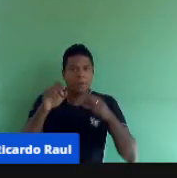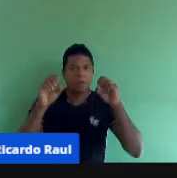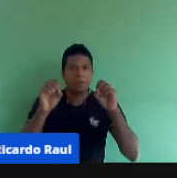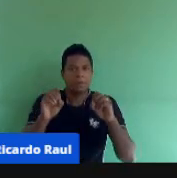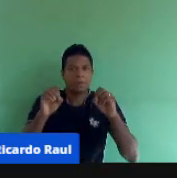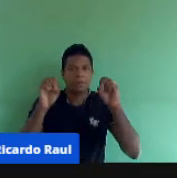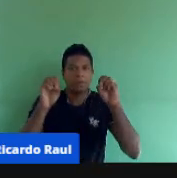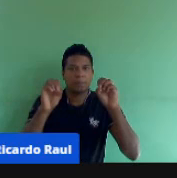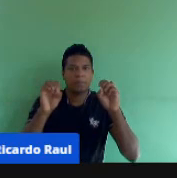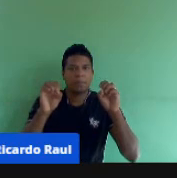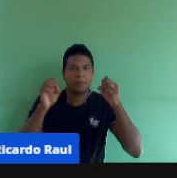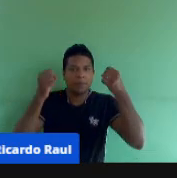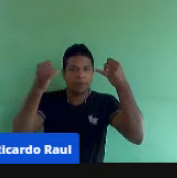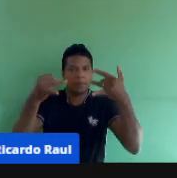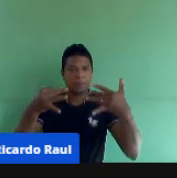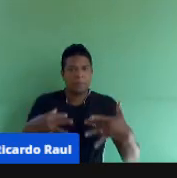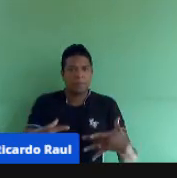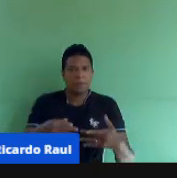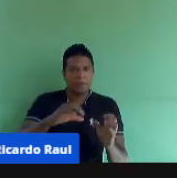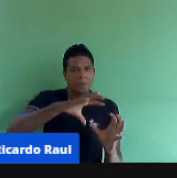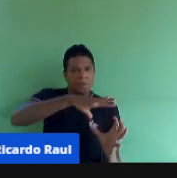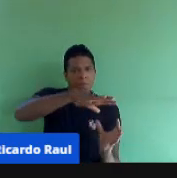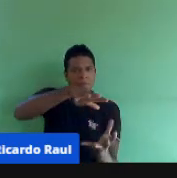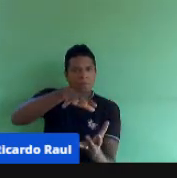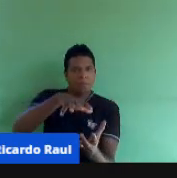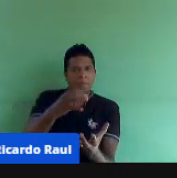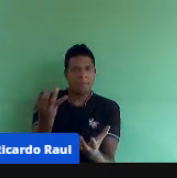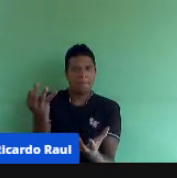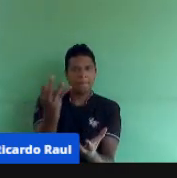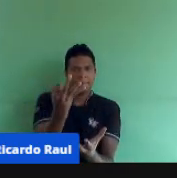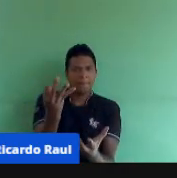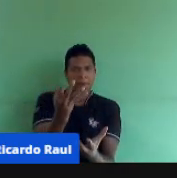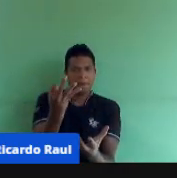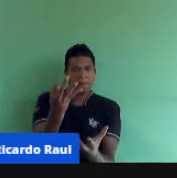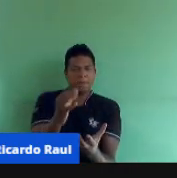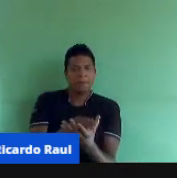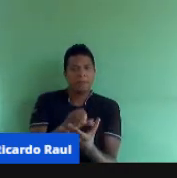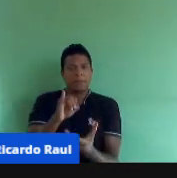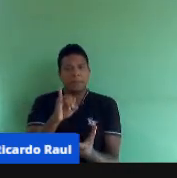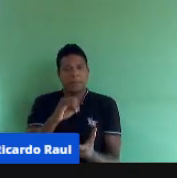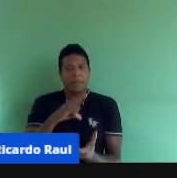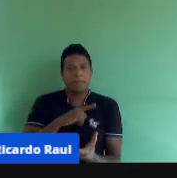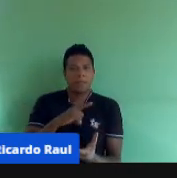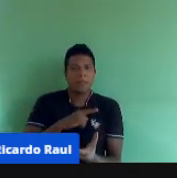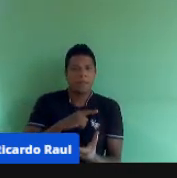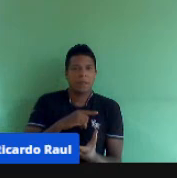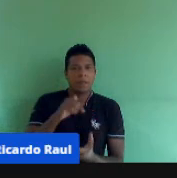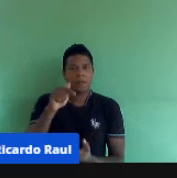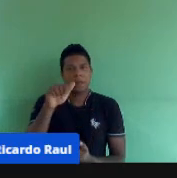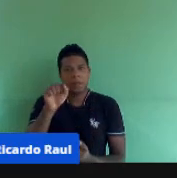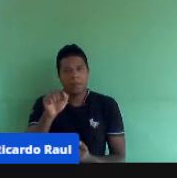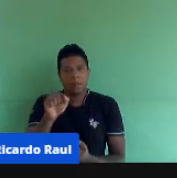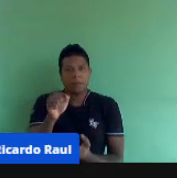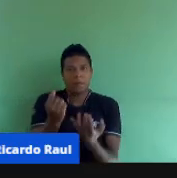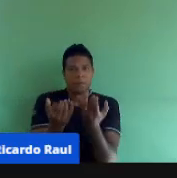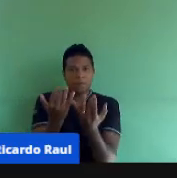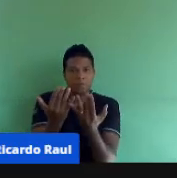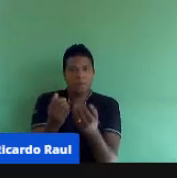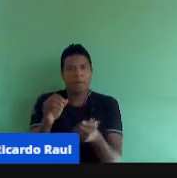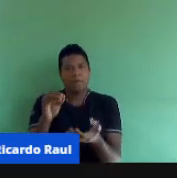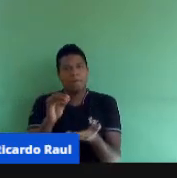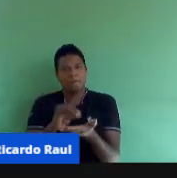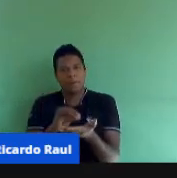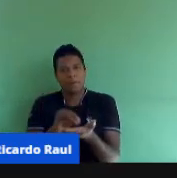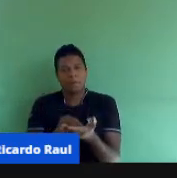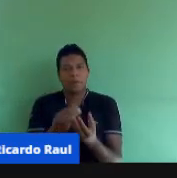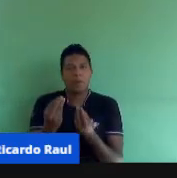nossa atmosfera, né? Tem a quantidade exata dos gases, né? Se põe um pouquinho a mais, pega fogo, se põe um pouquinho a menos, falta. Então, assim,